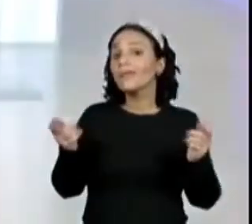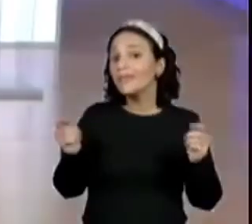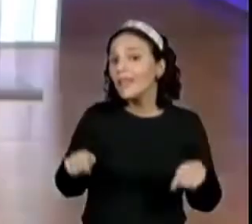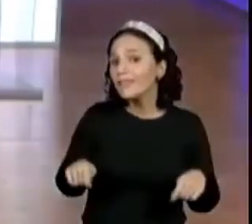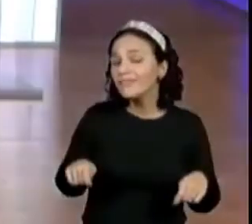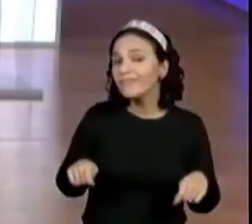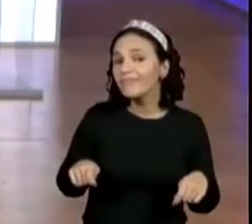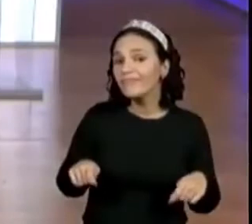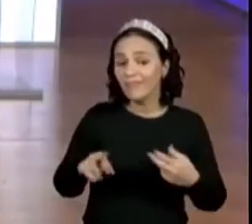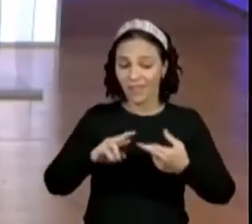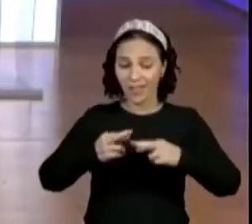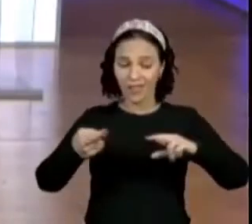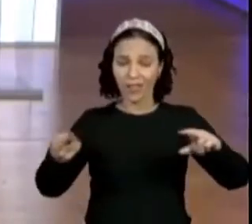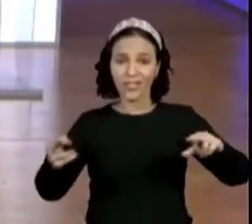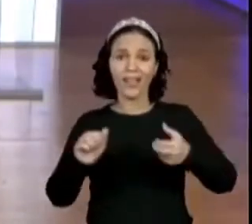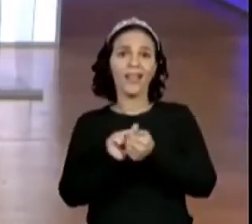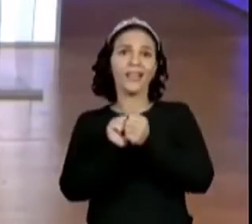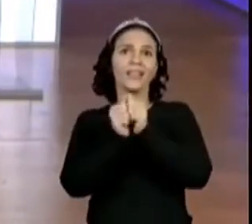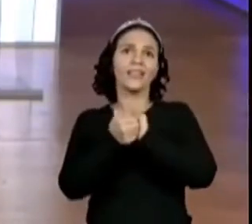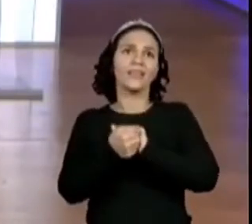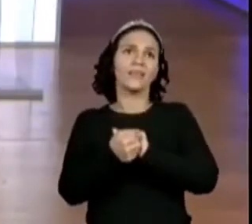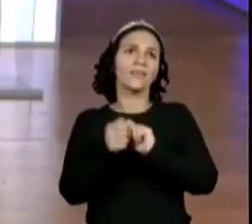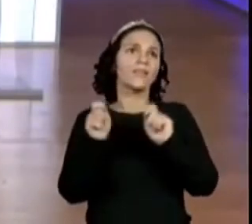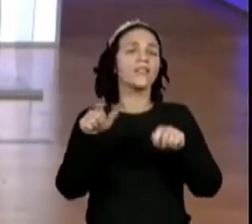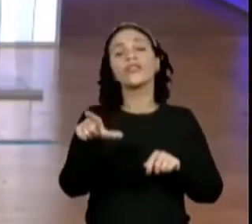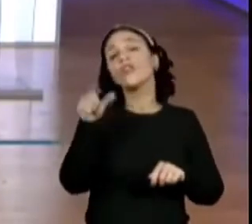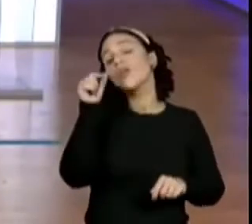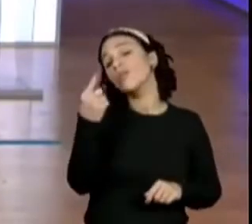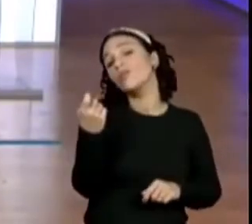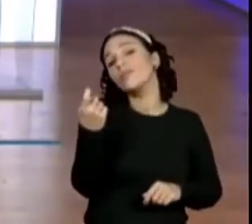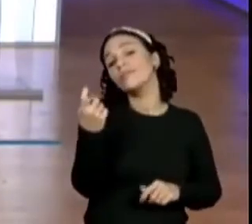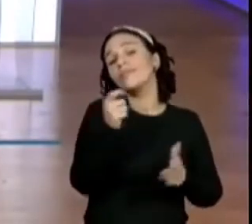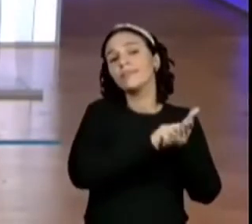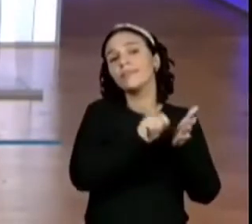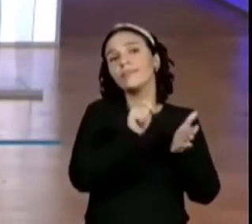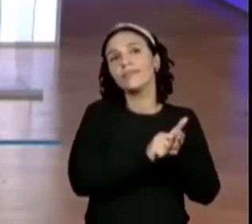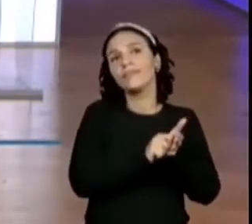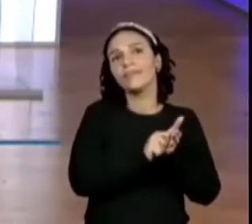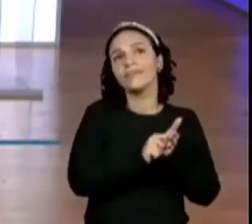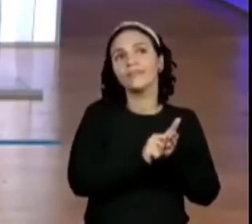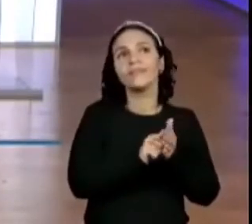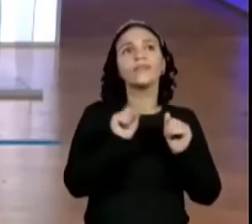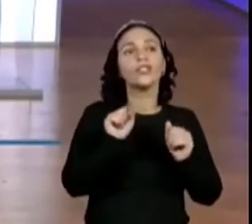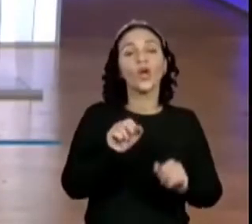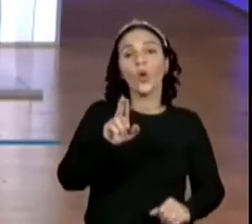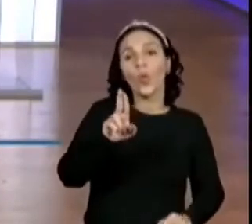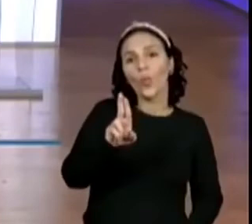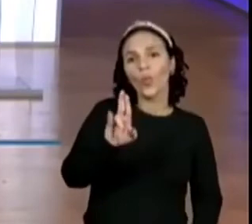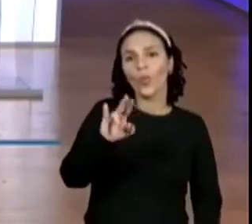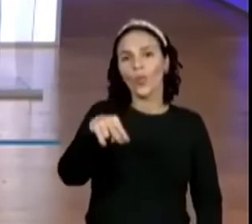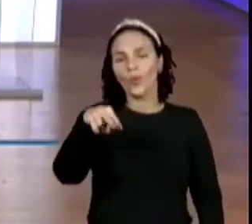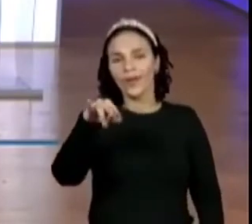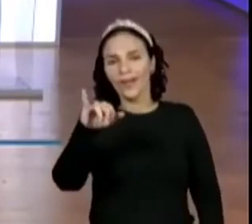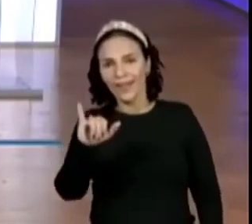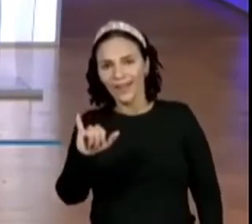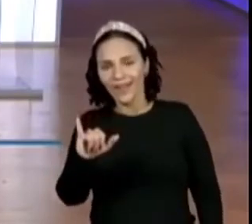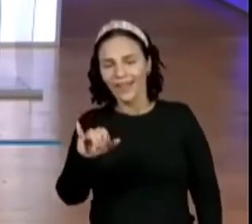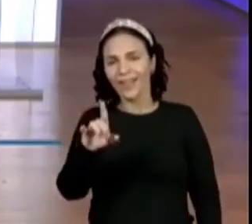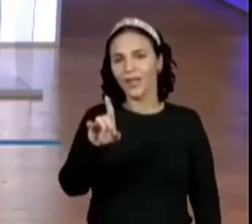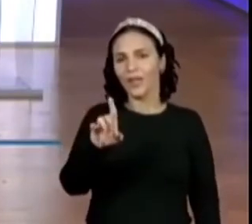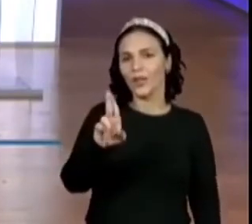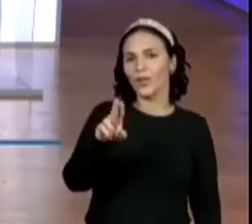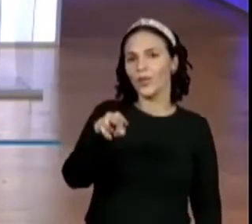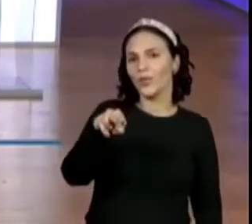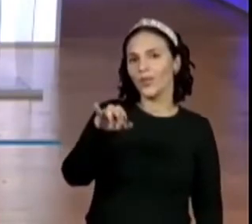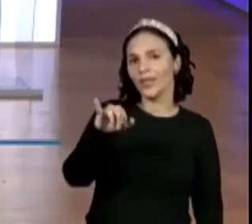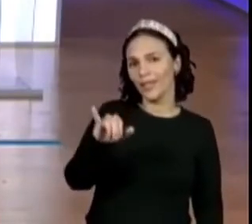transformou brincadeira de corda com as mãos. É, isso é. Mas vamos ter que escolher uma para escrever. Unidunité, Pro? Vamos colocar então? Vamos. Que essa a gente já